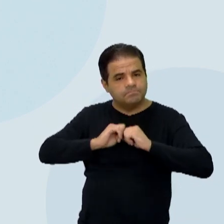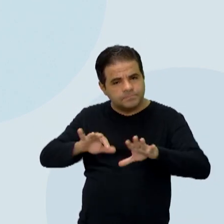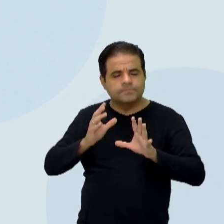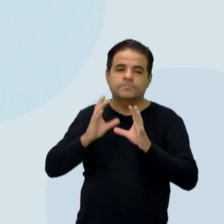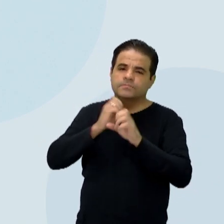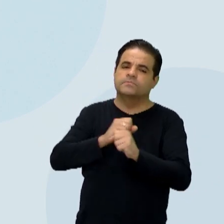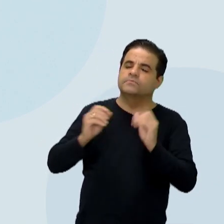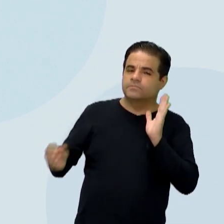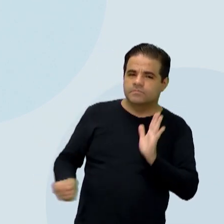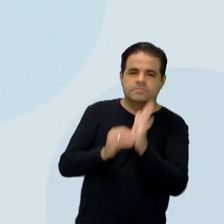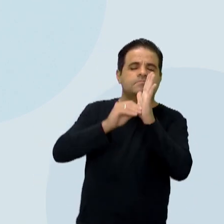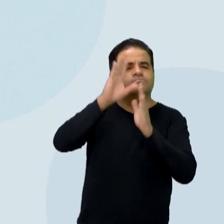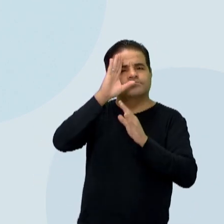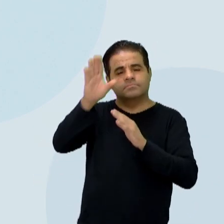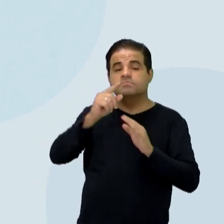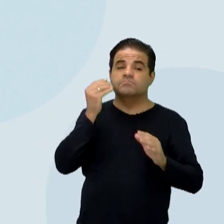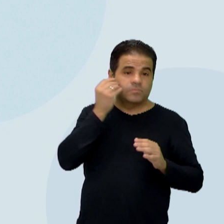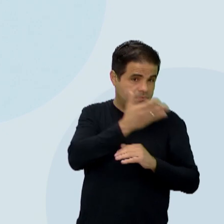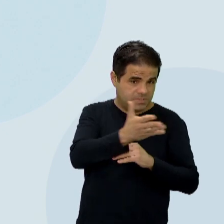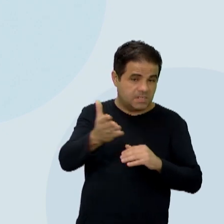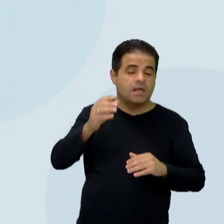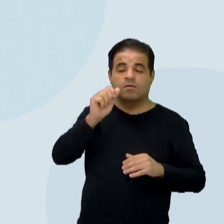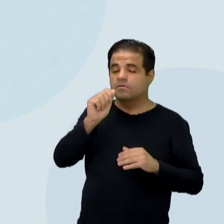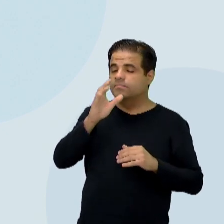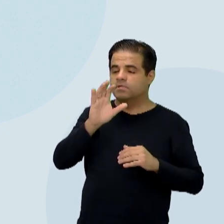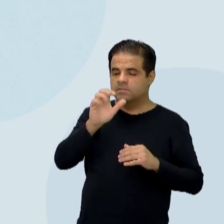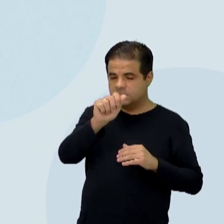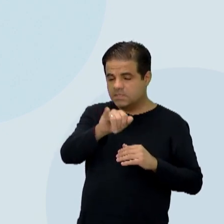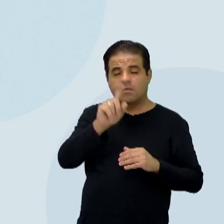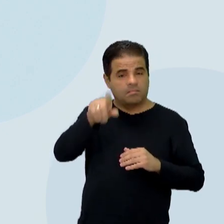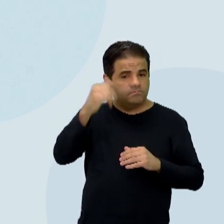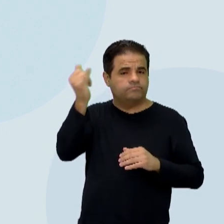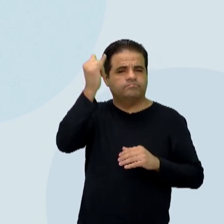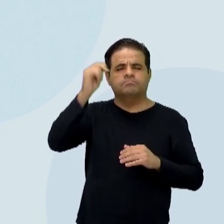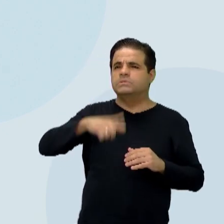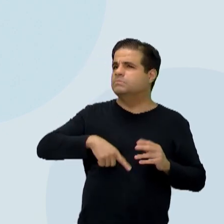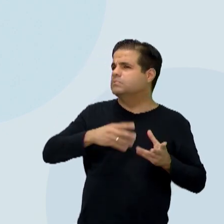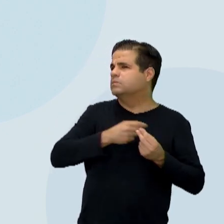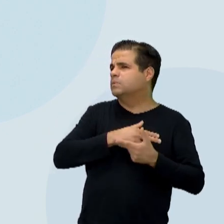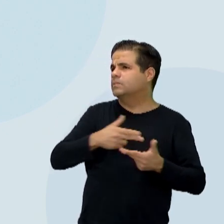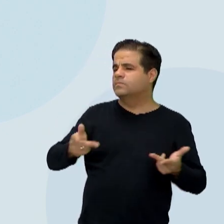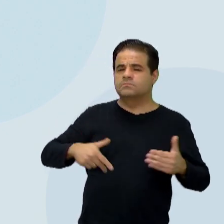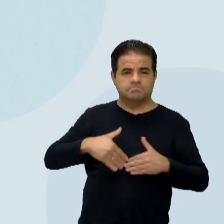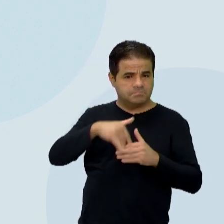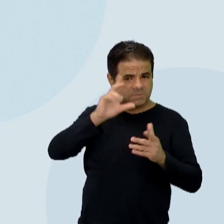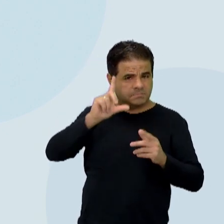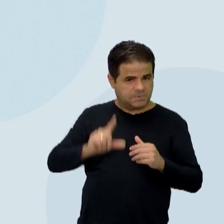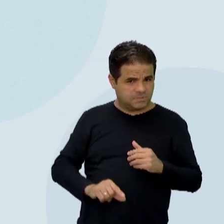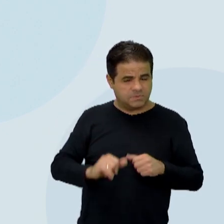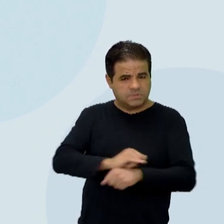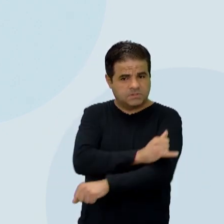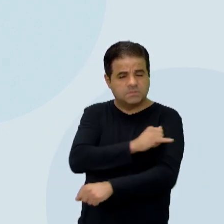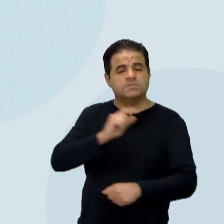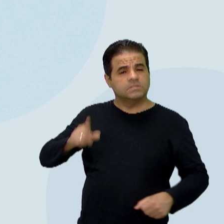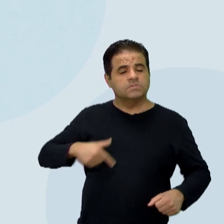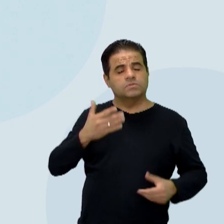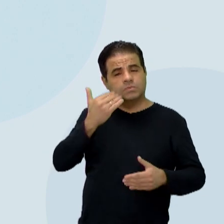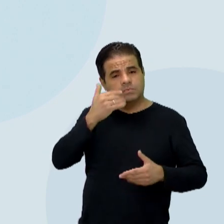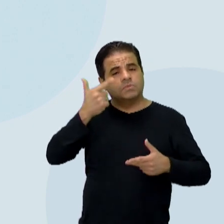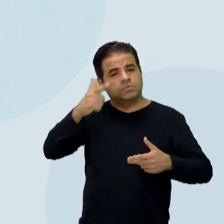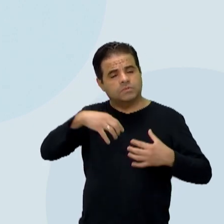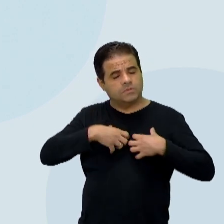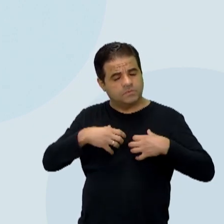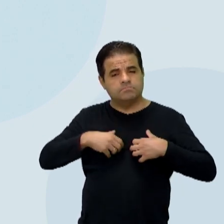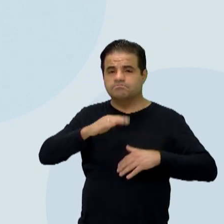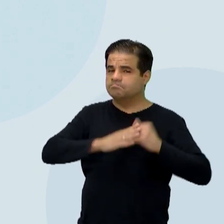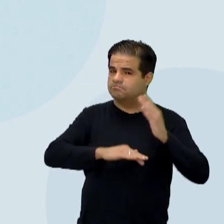adicionar a principal e mostrar que o açaí é muito importante. Então tem muito mais coisa, além de ser menos calórico, ele é consumido de outra forma, ele